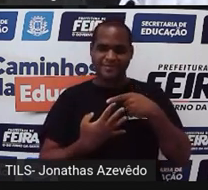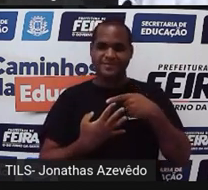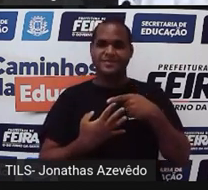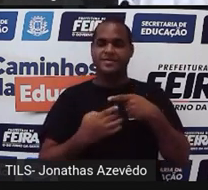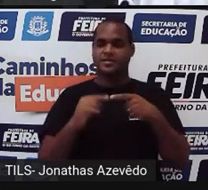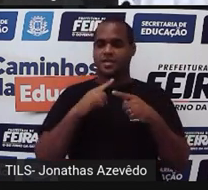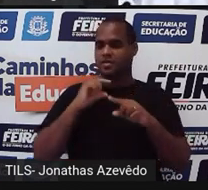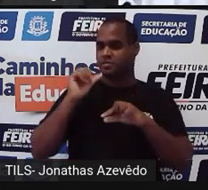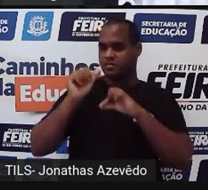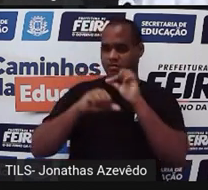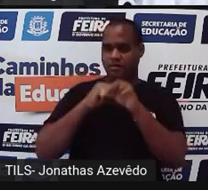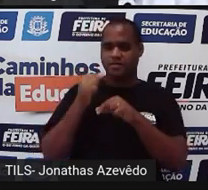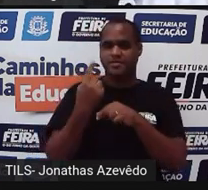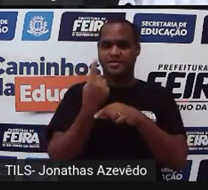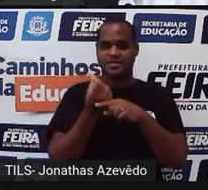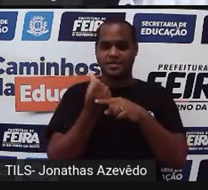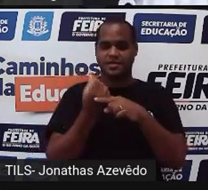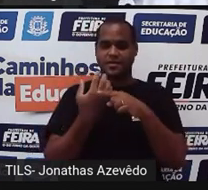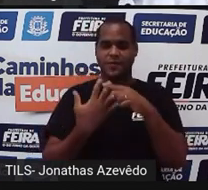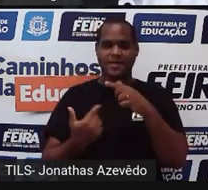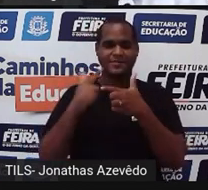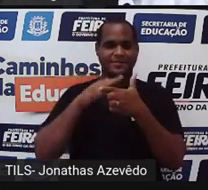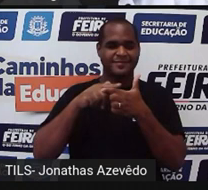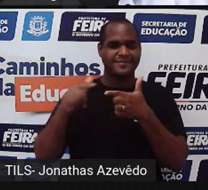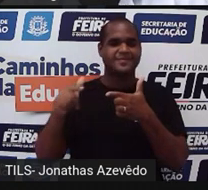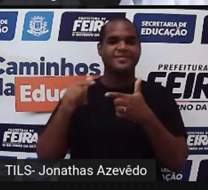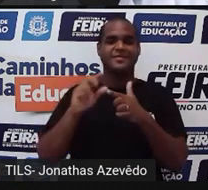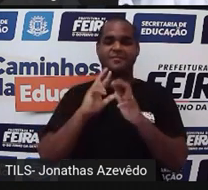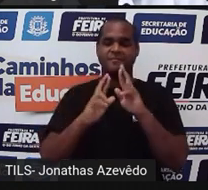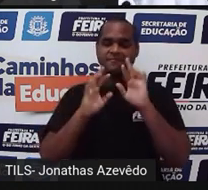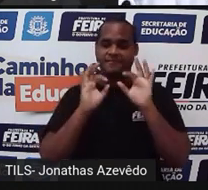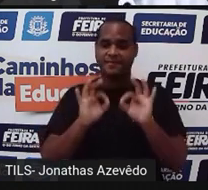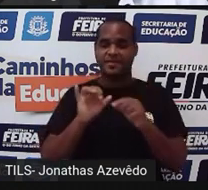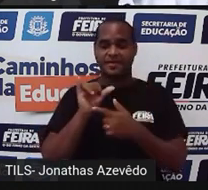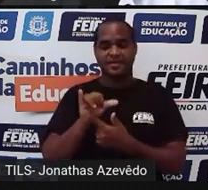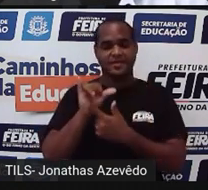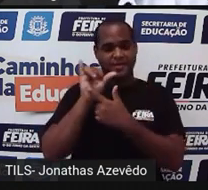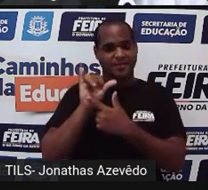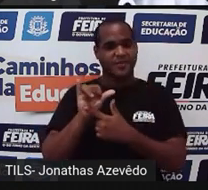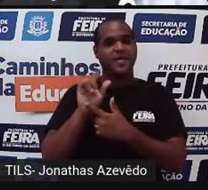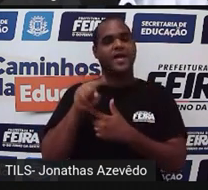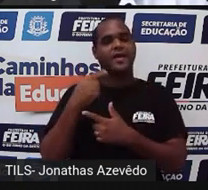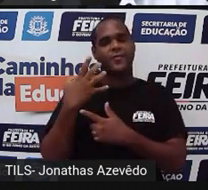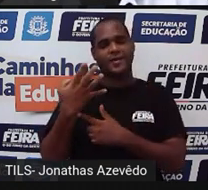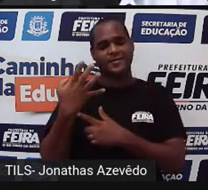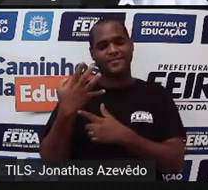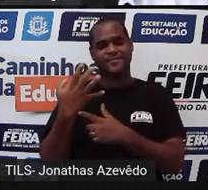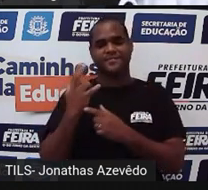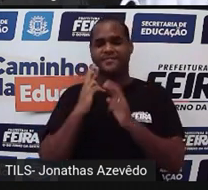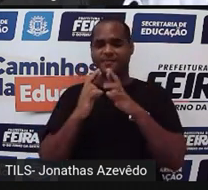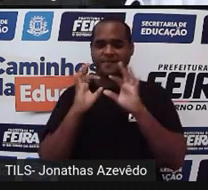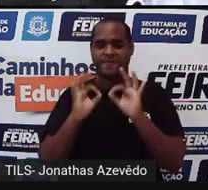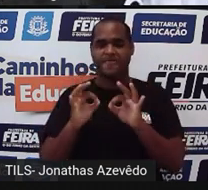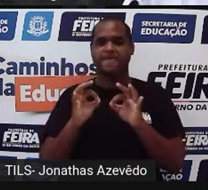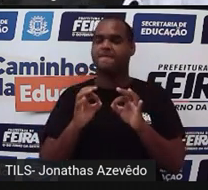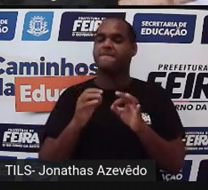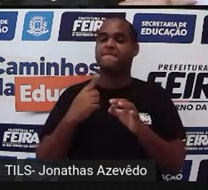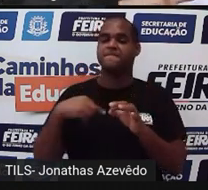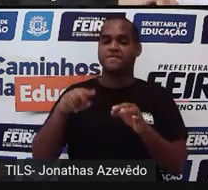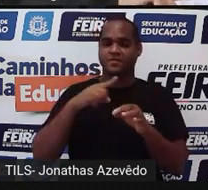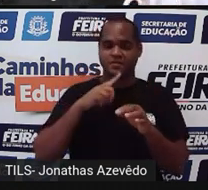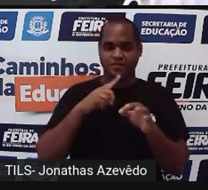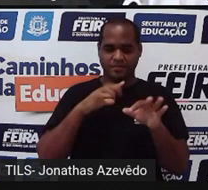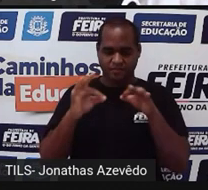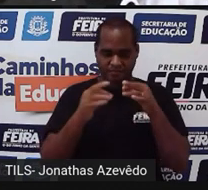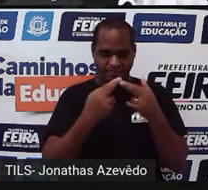lado na divisão, fica 16 dividido por 4, então y é igual a 4. Tá bom? E a gente já tinha